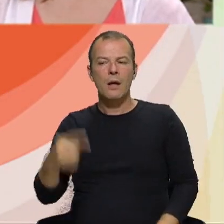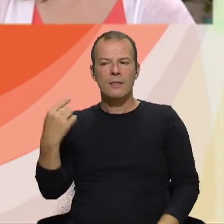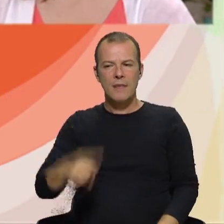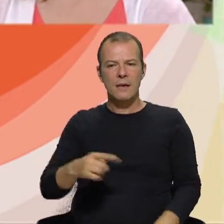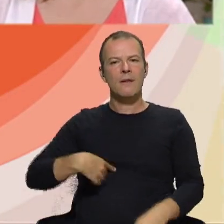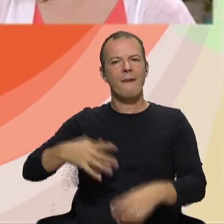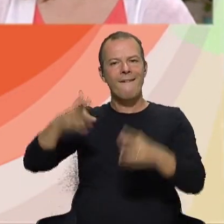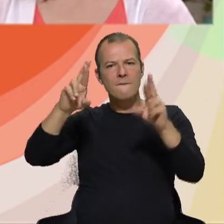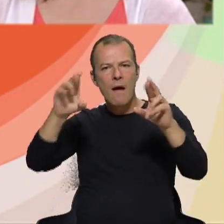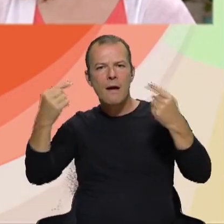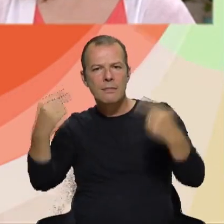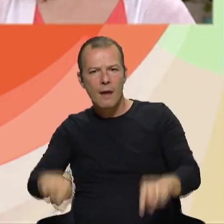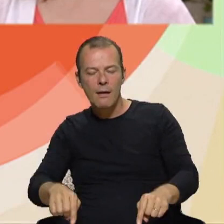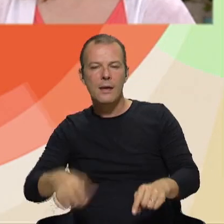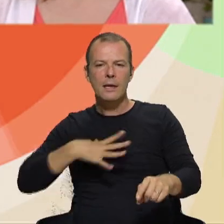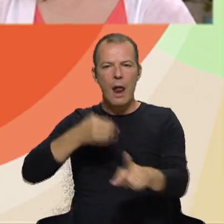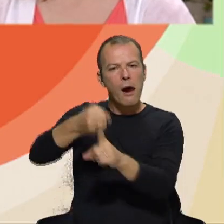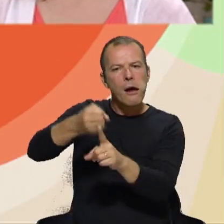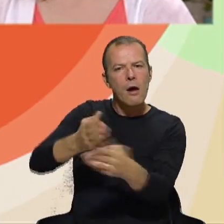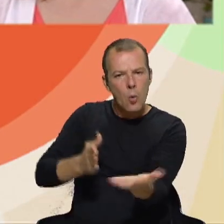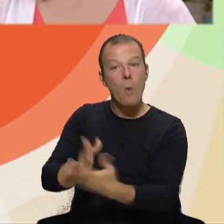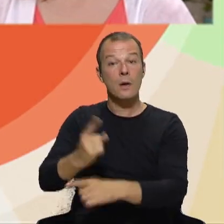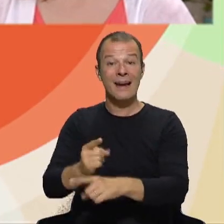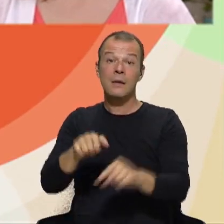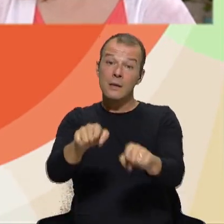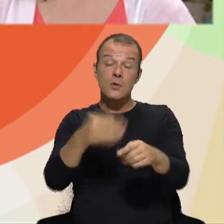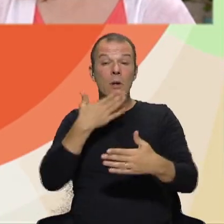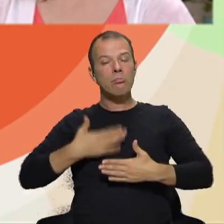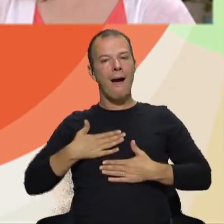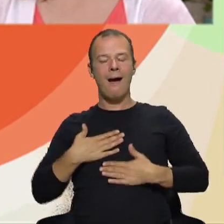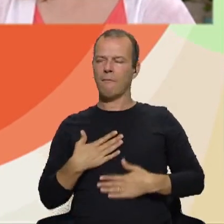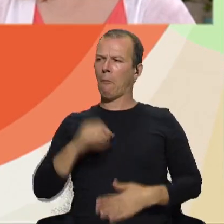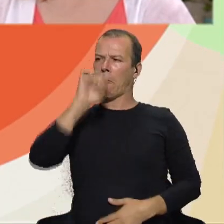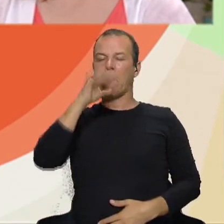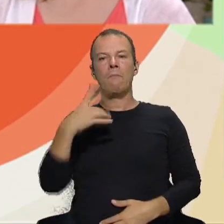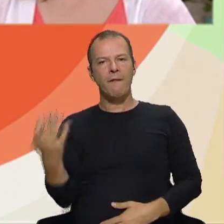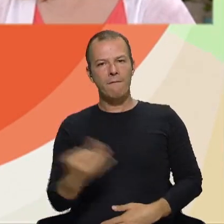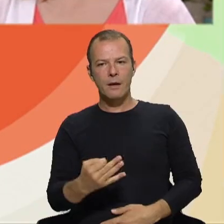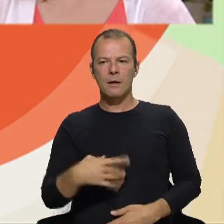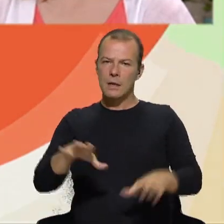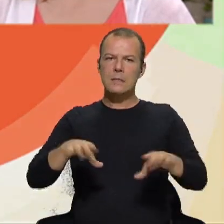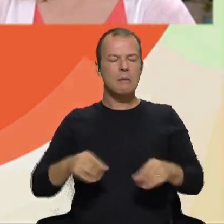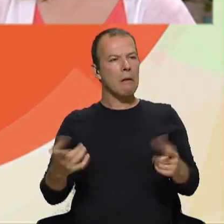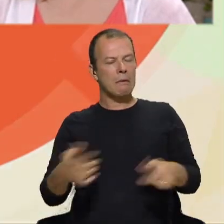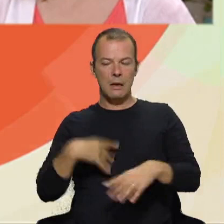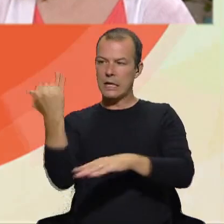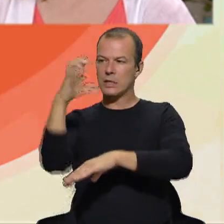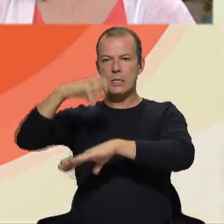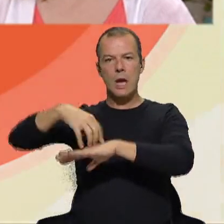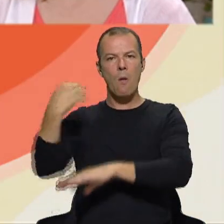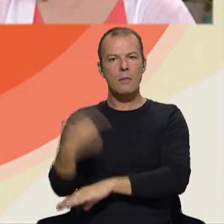seus horizontes, tem as suas ambições e quis ir em frente. E isso só nos dá realmente um grande sinal, que é de acreditar que a nossa instituição